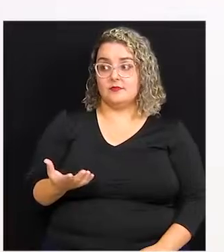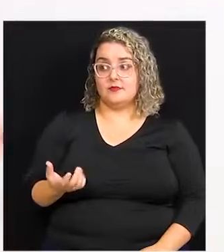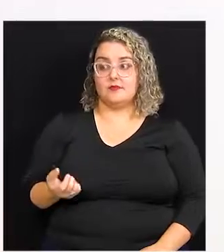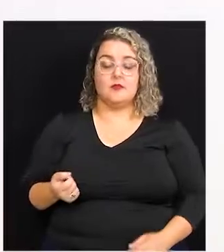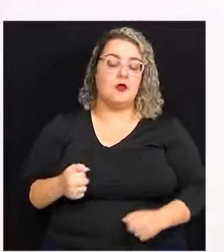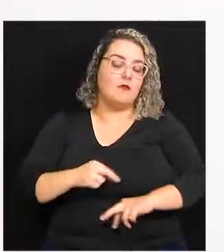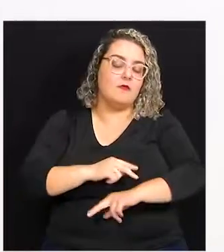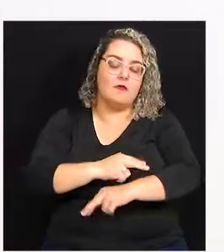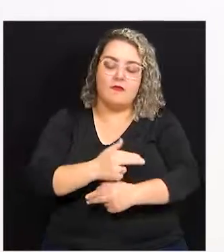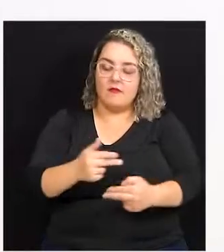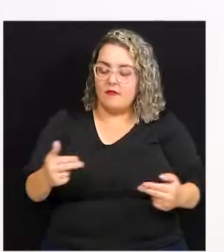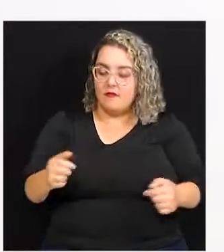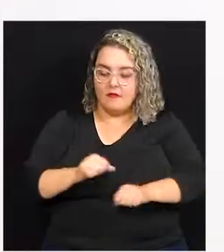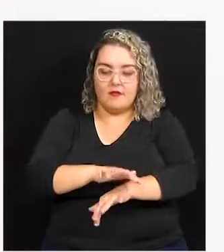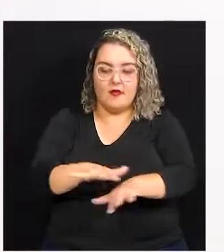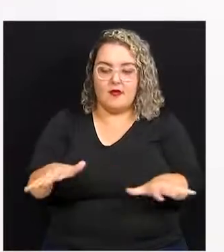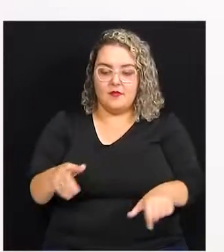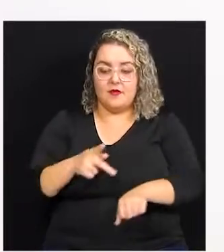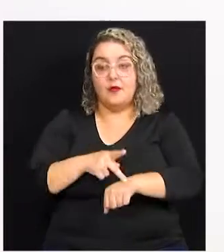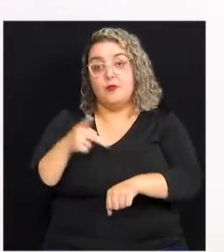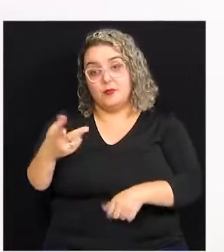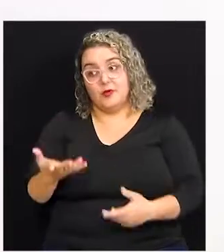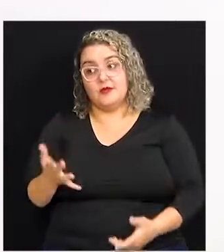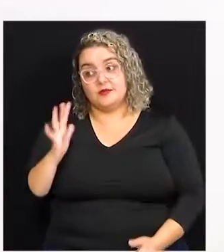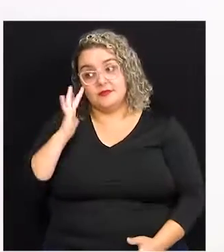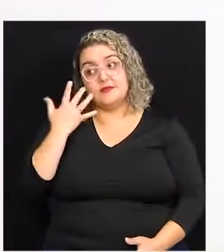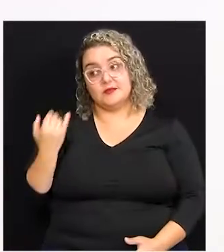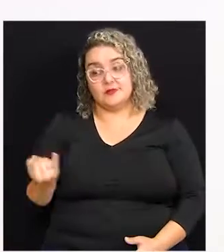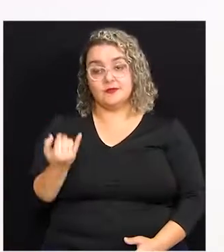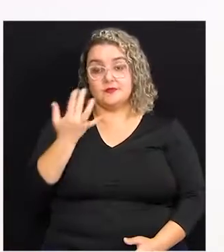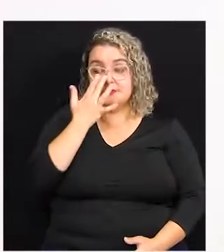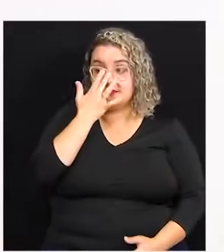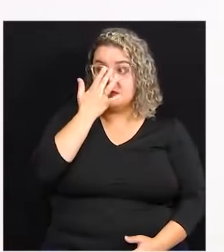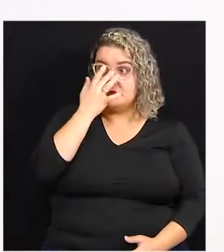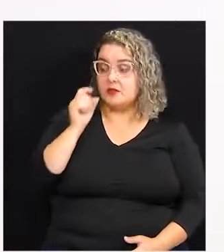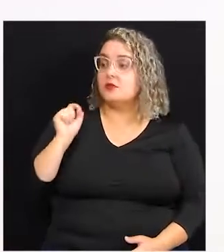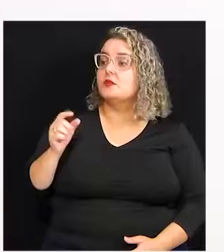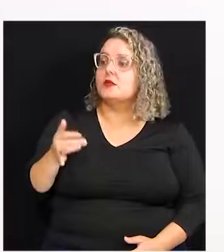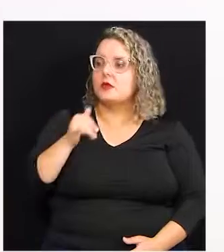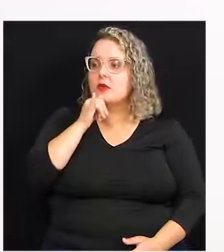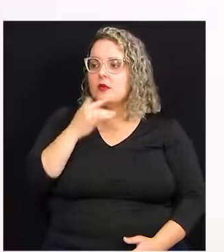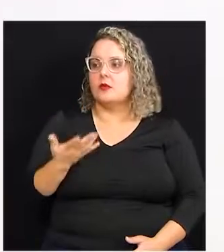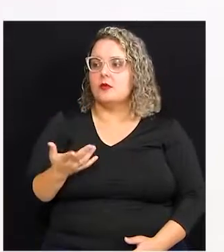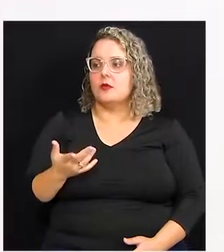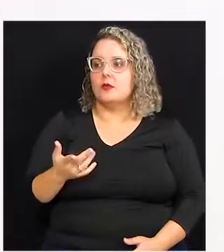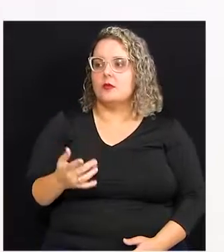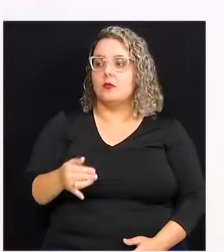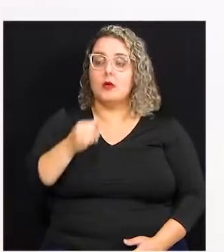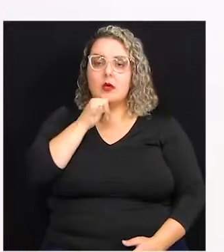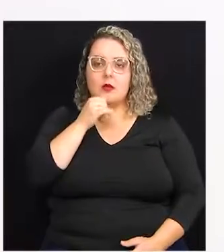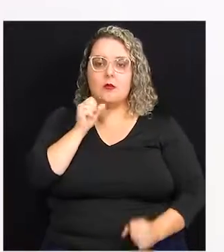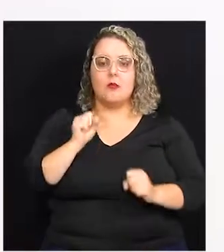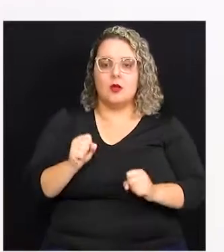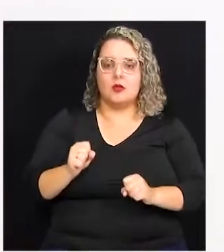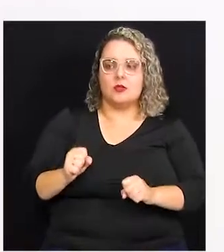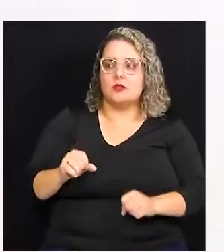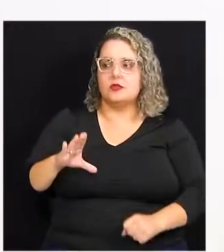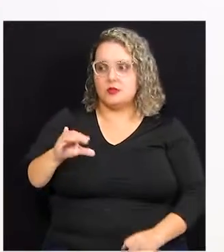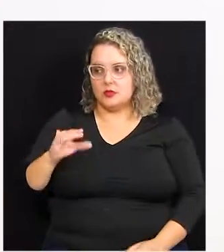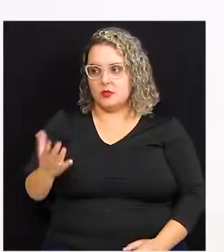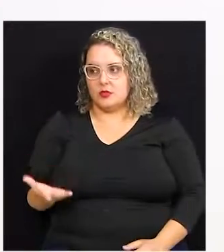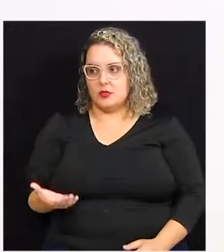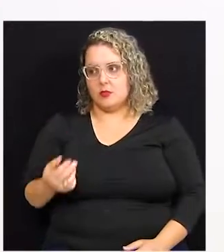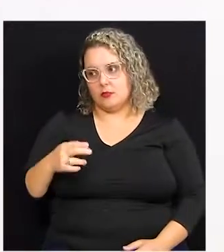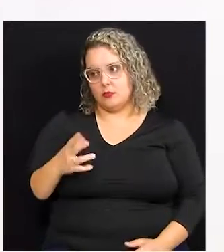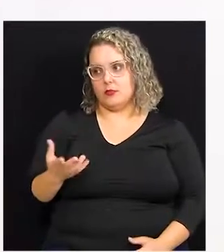um leque de coisas, né, pra gente fazer após a graduação. Então, eu acho isso muito interessante. Então, o que, por exemplo? Por exemplo, a gente pode ter uma carreira